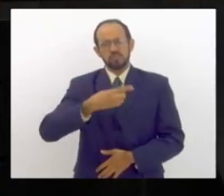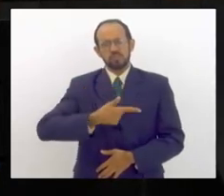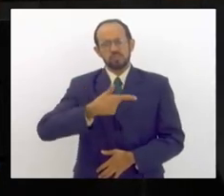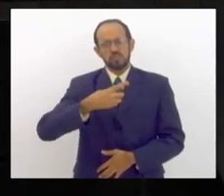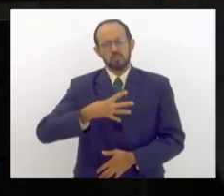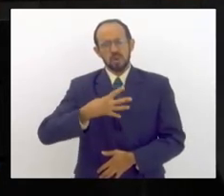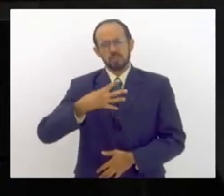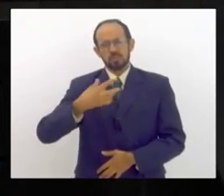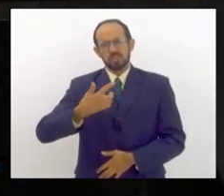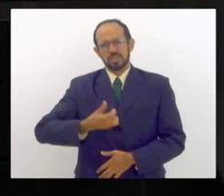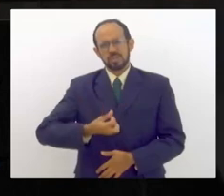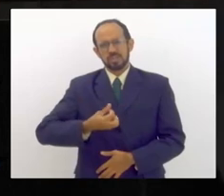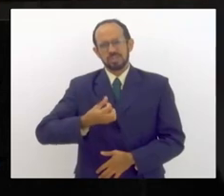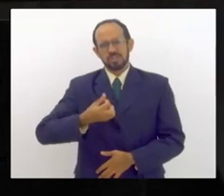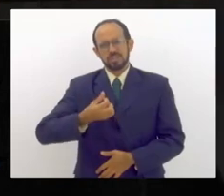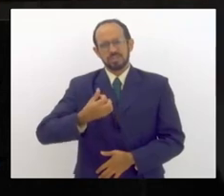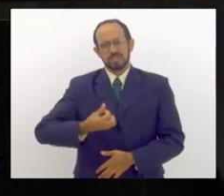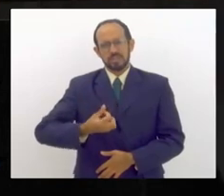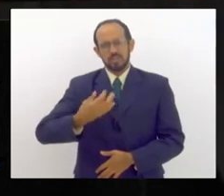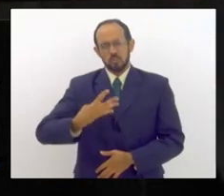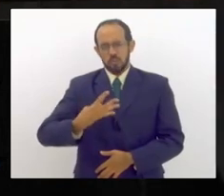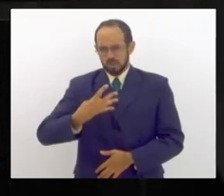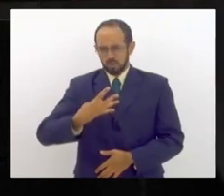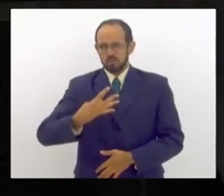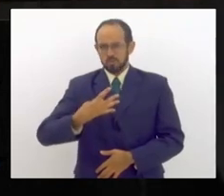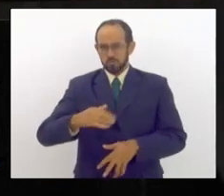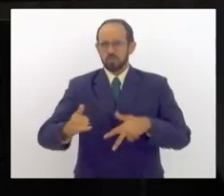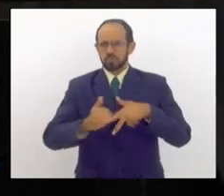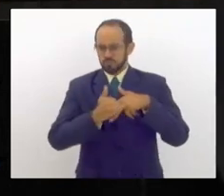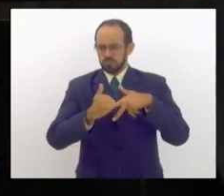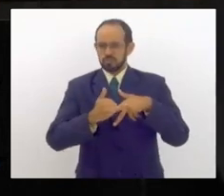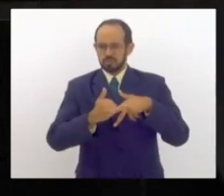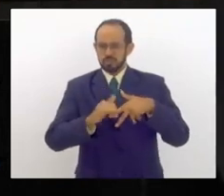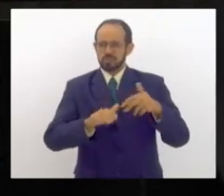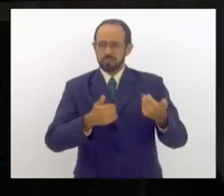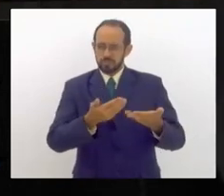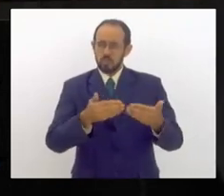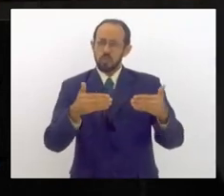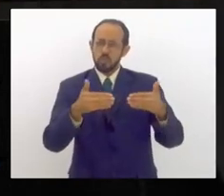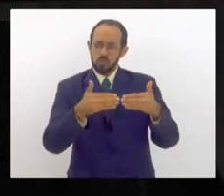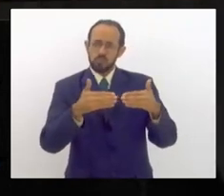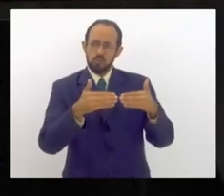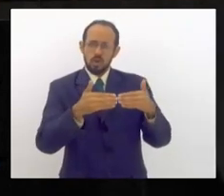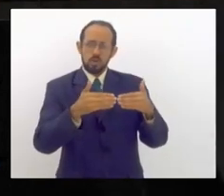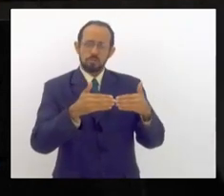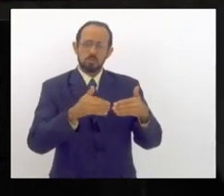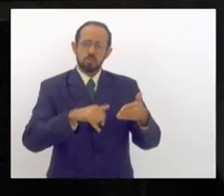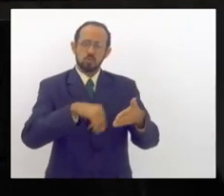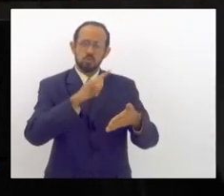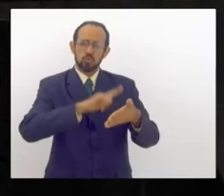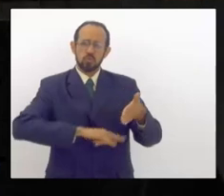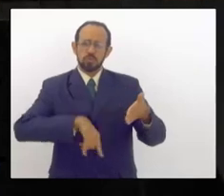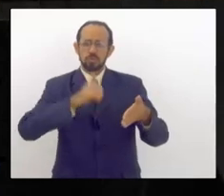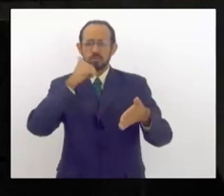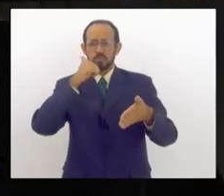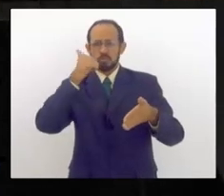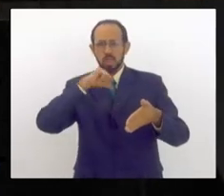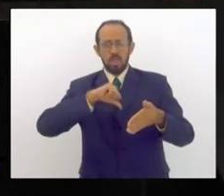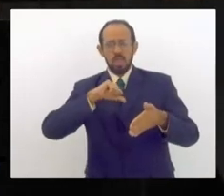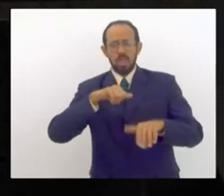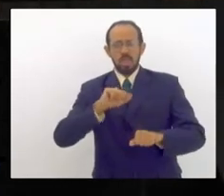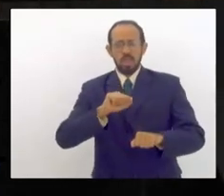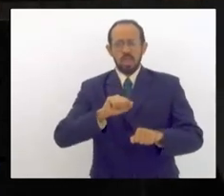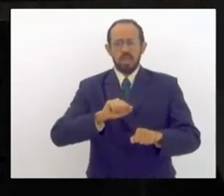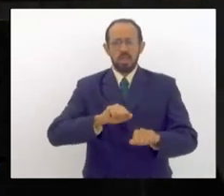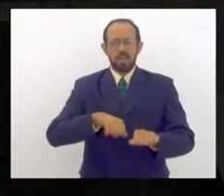24.664 casos. De acordo com o dossiê Mulher, e esse sim é do ISP, de 2021, o crime